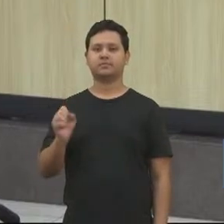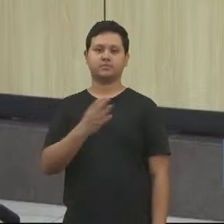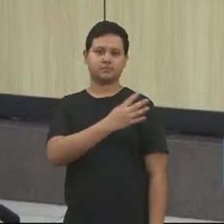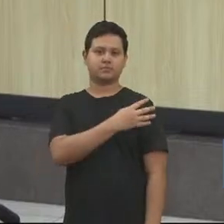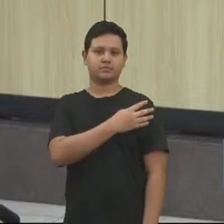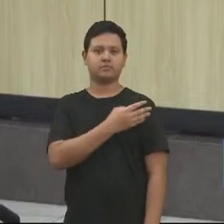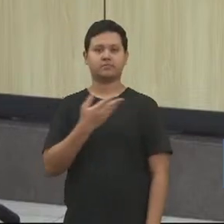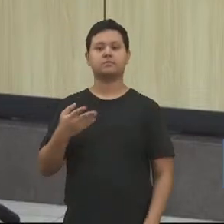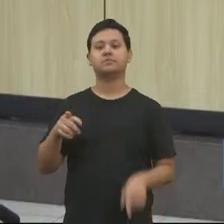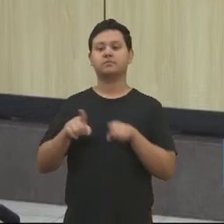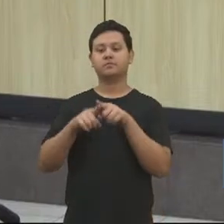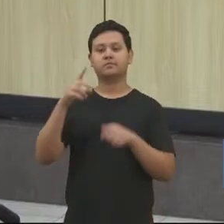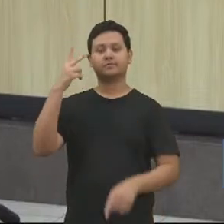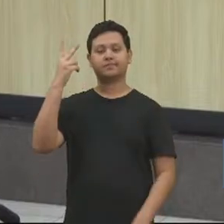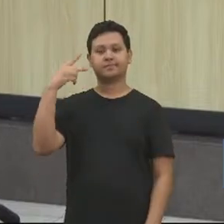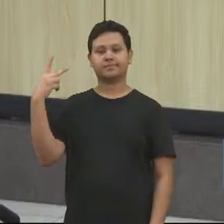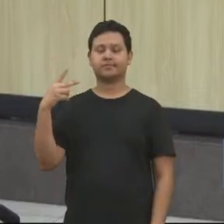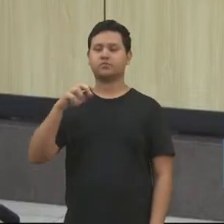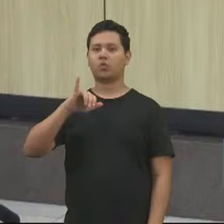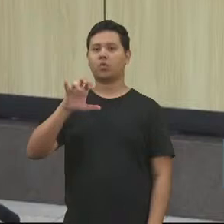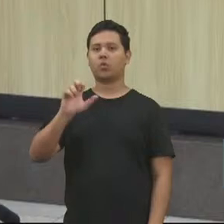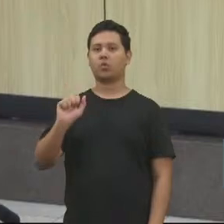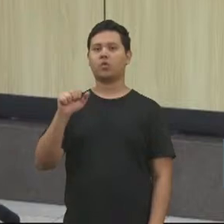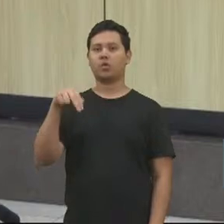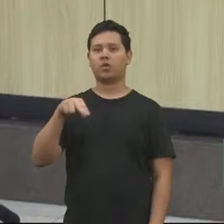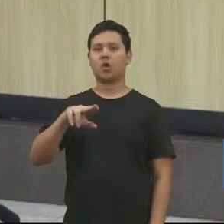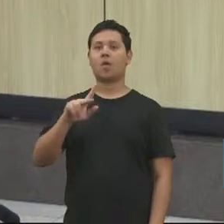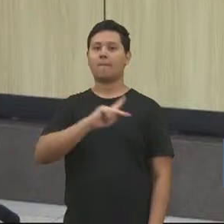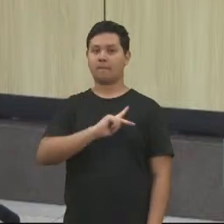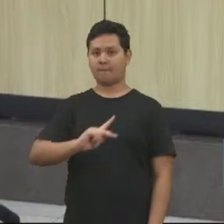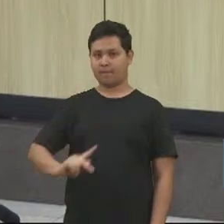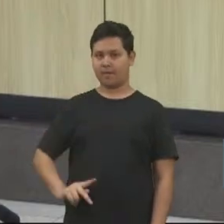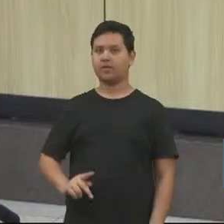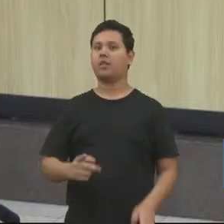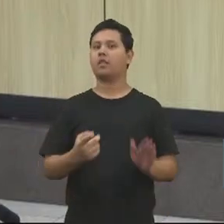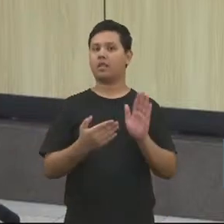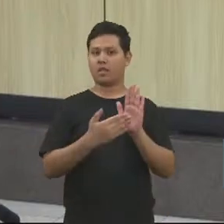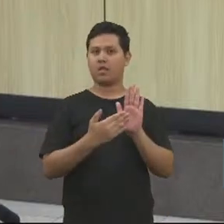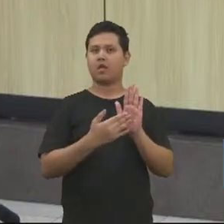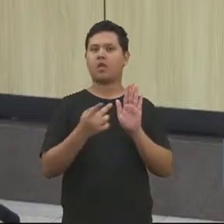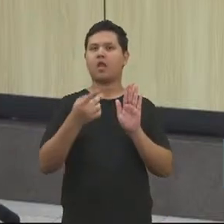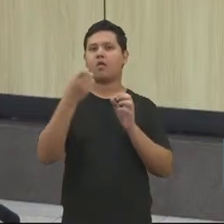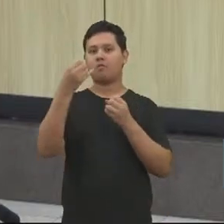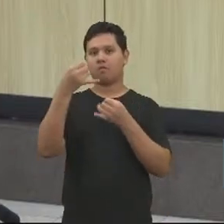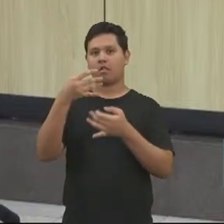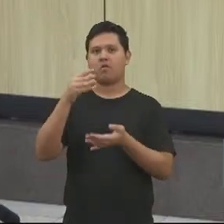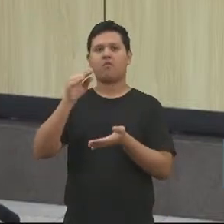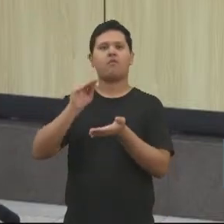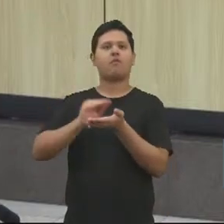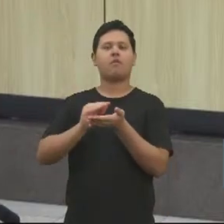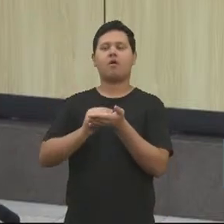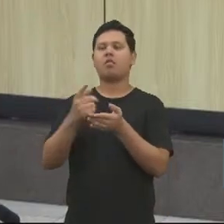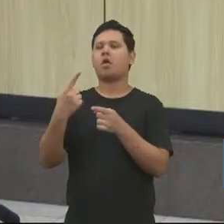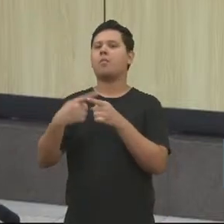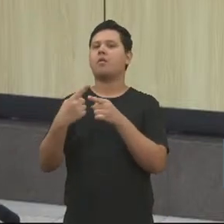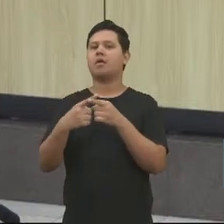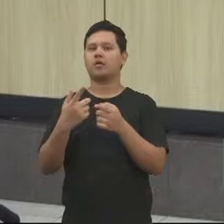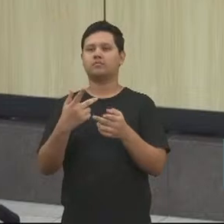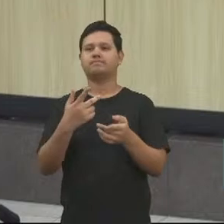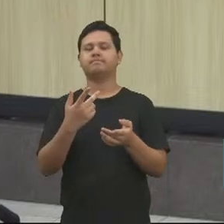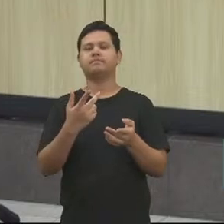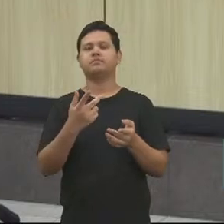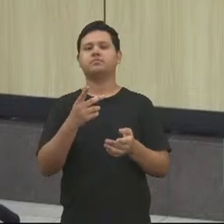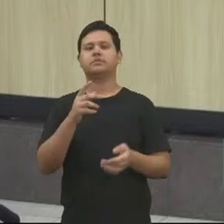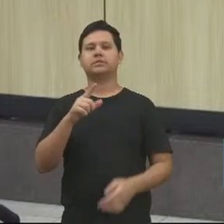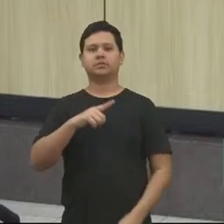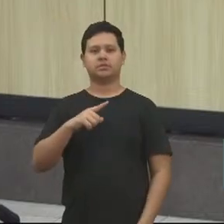O vereador Jean Araújo, presidente titular da comissão, justificou a sua ausência em razão de compromisso assumido